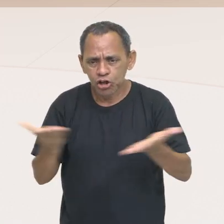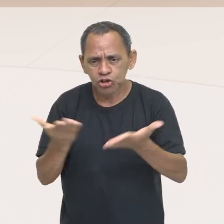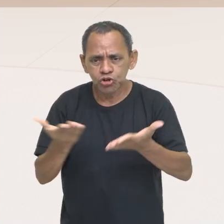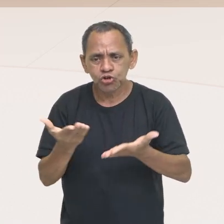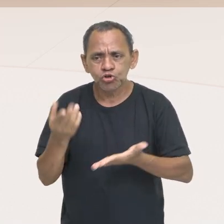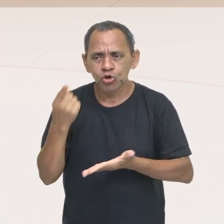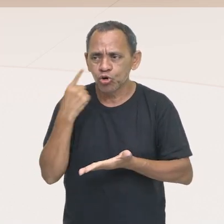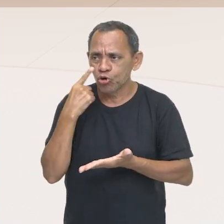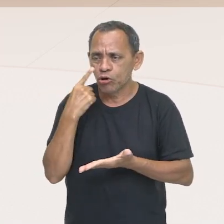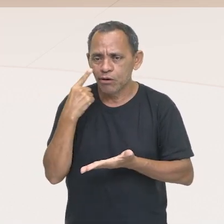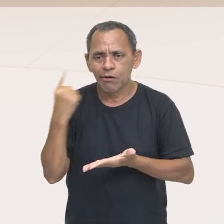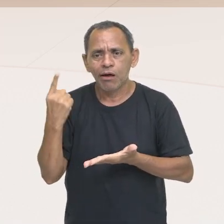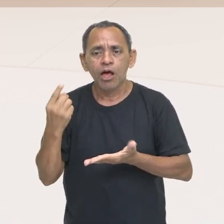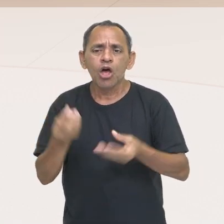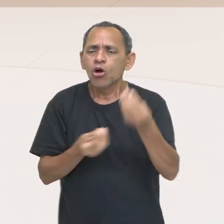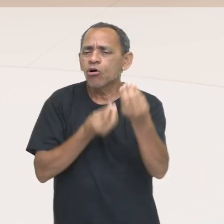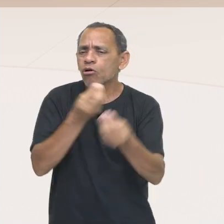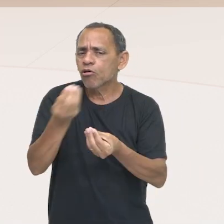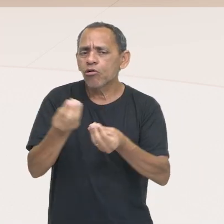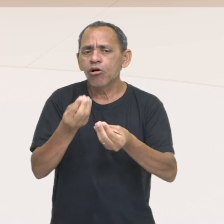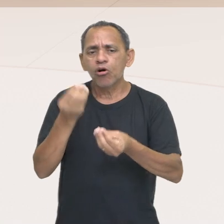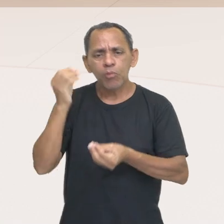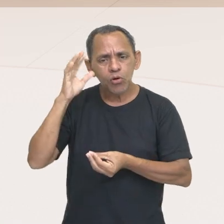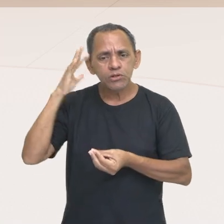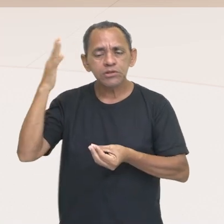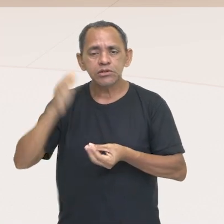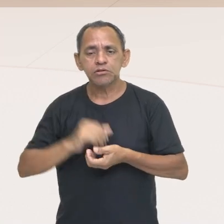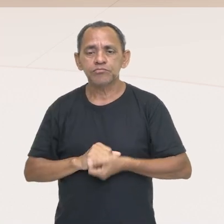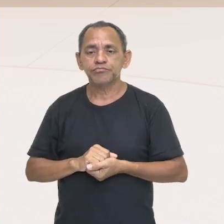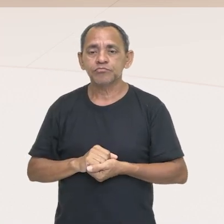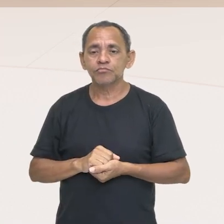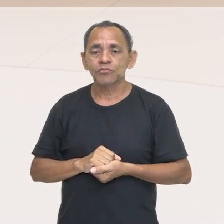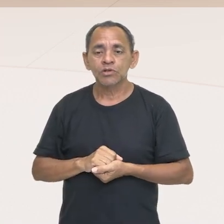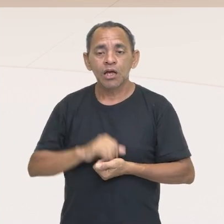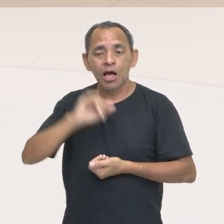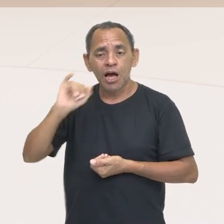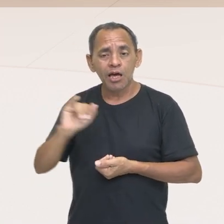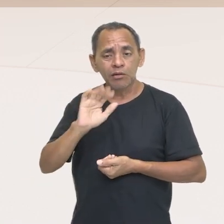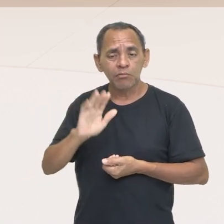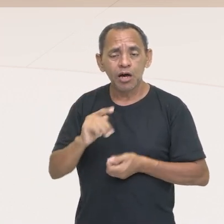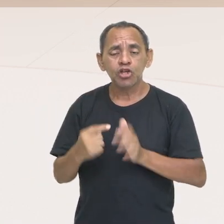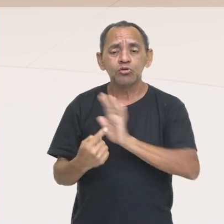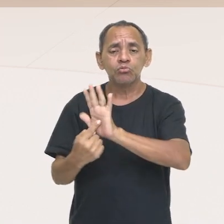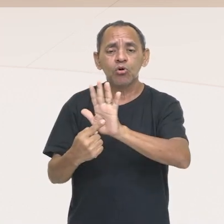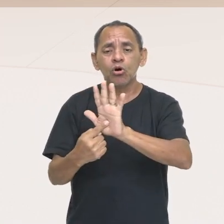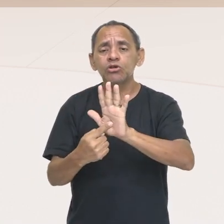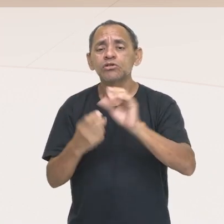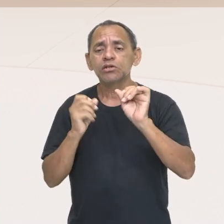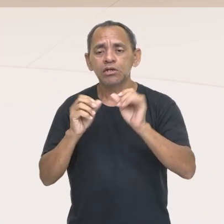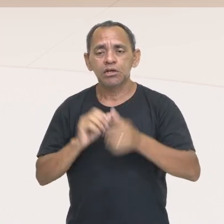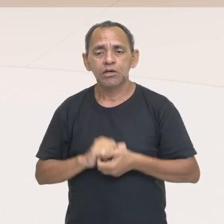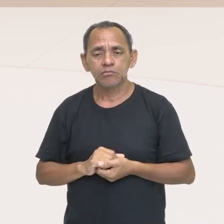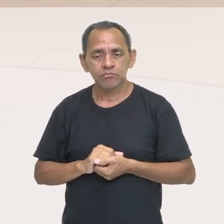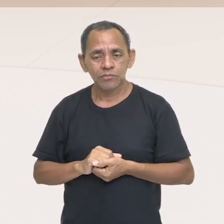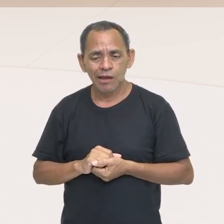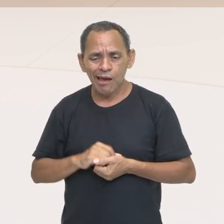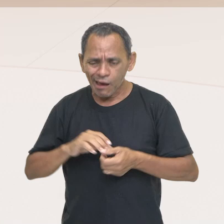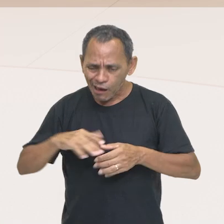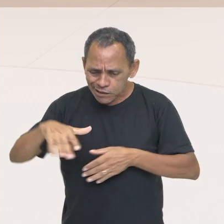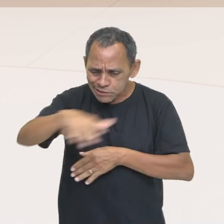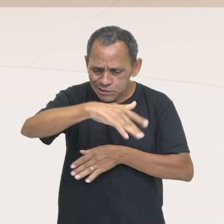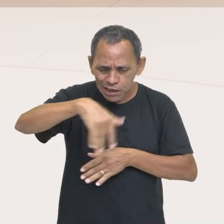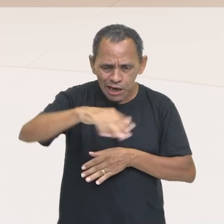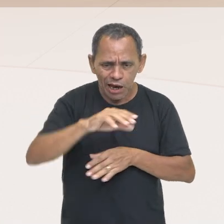visualizar agora como, né, diante desse território, você vai ter,